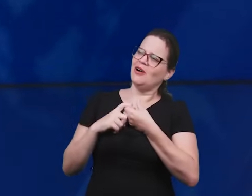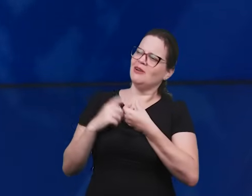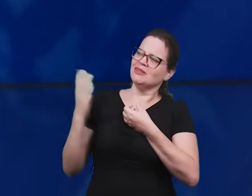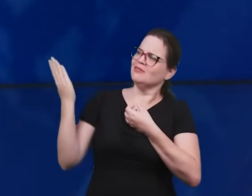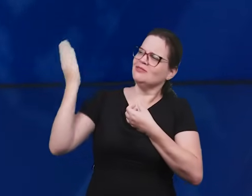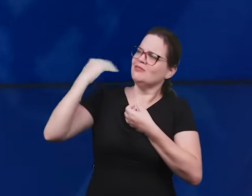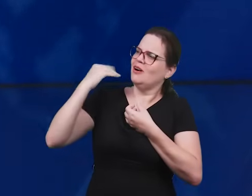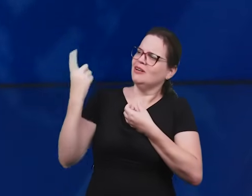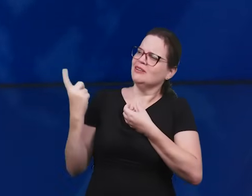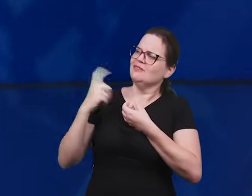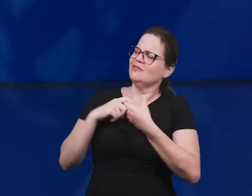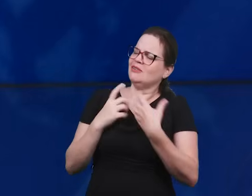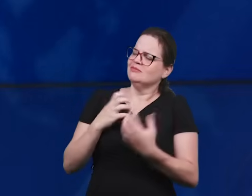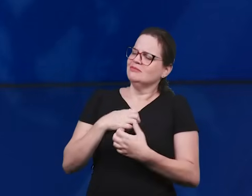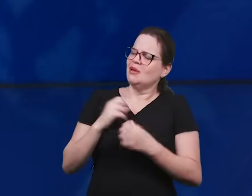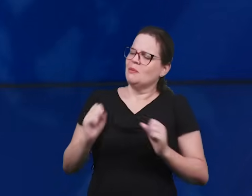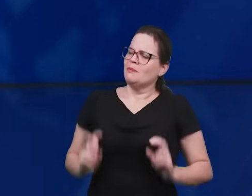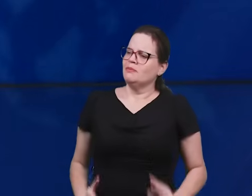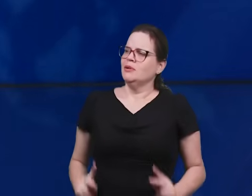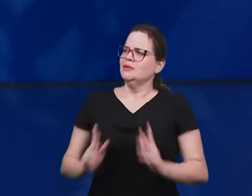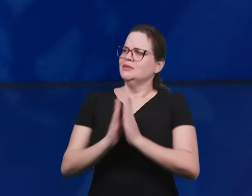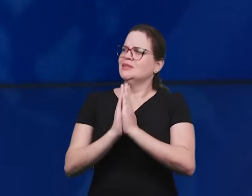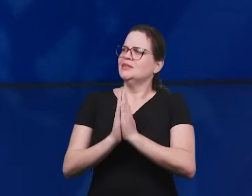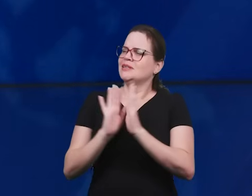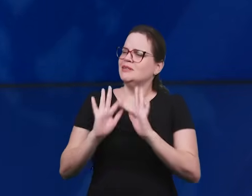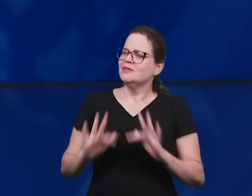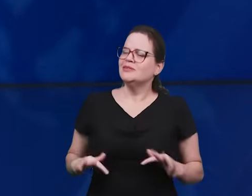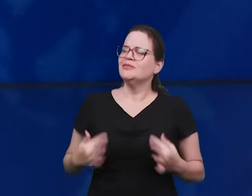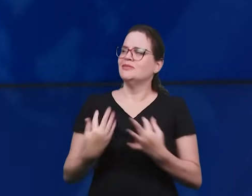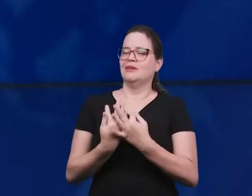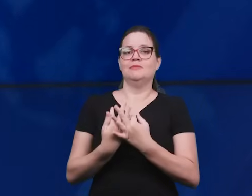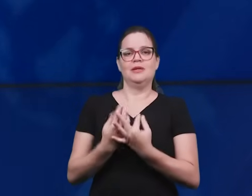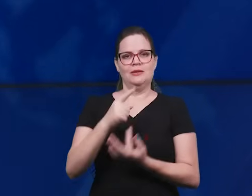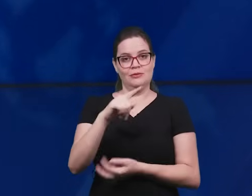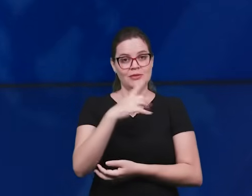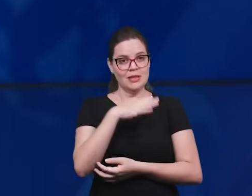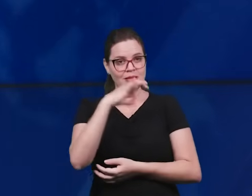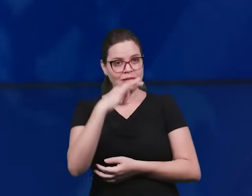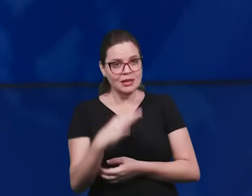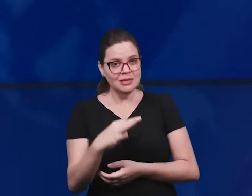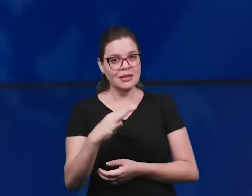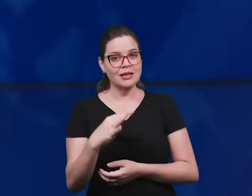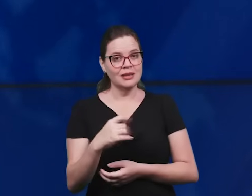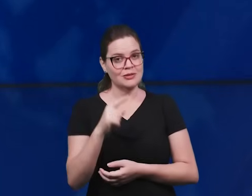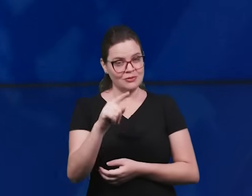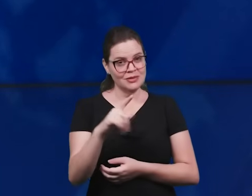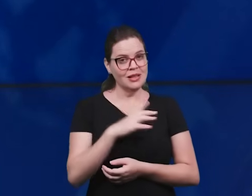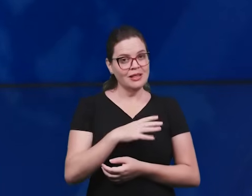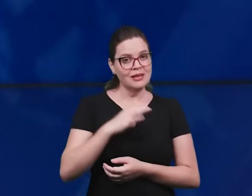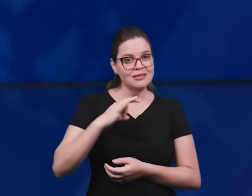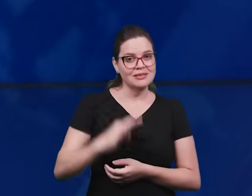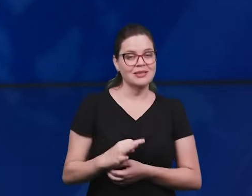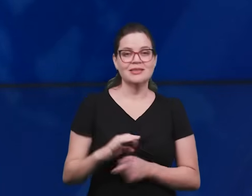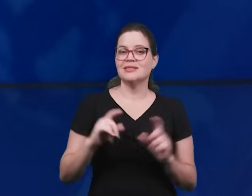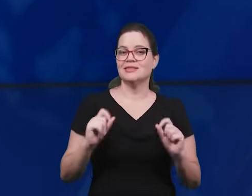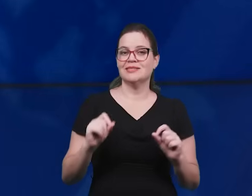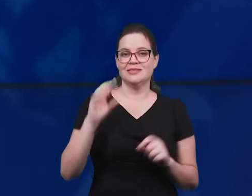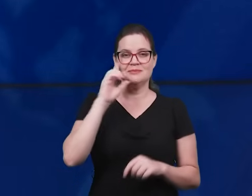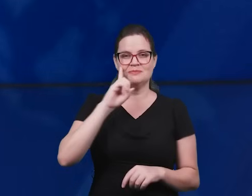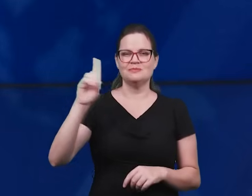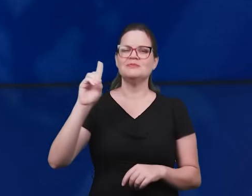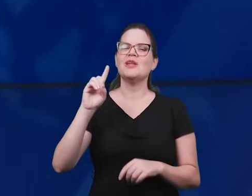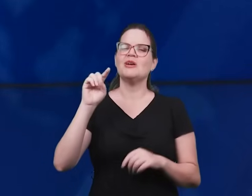sua vida, para o seu lar, para a sua família. E pode estar certo, pode estar certa de que Deus